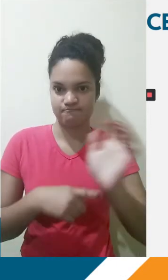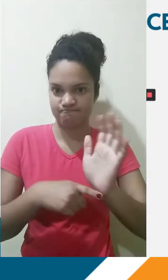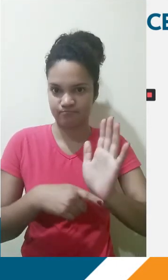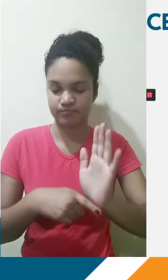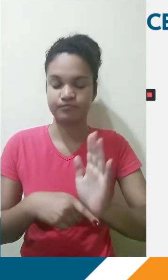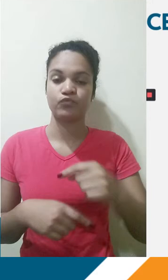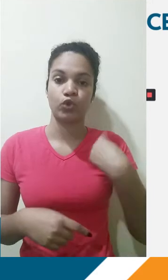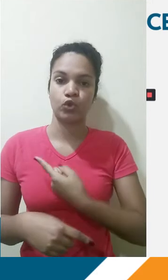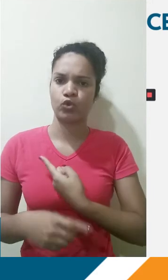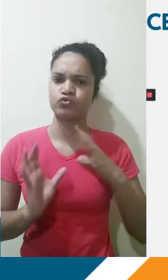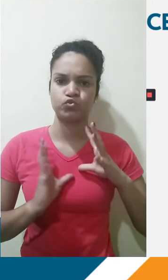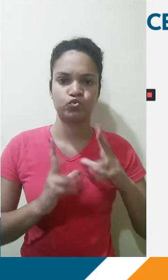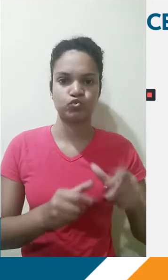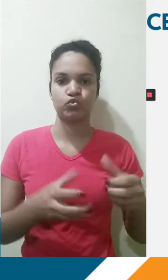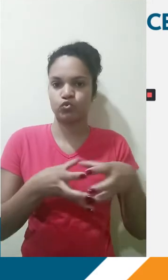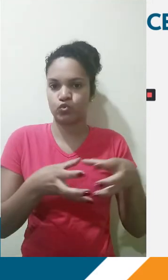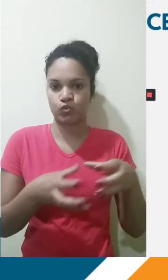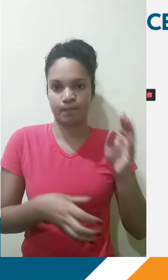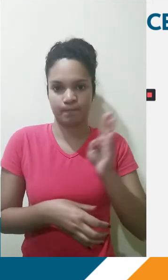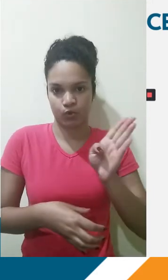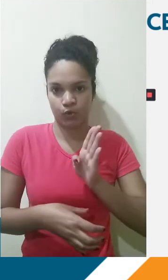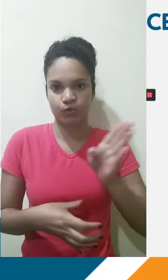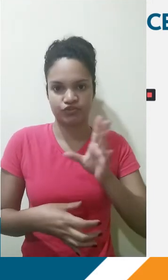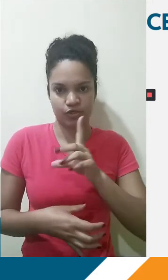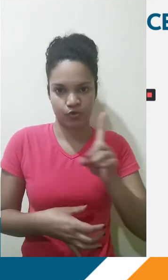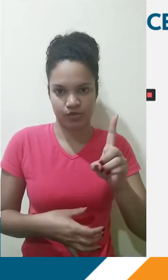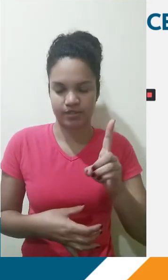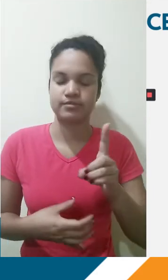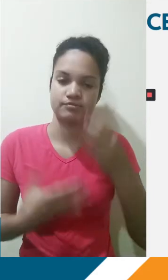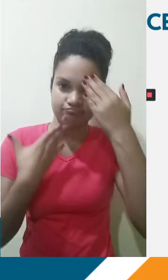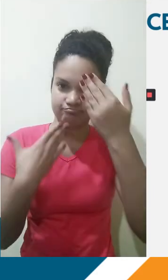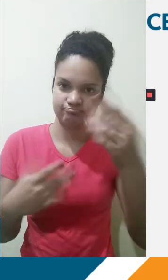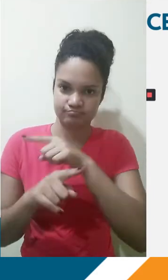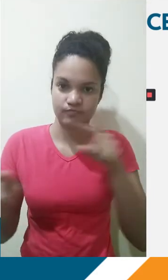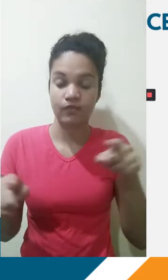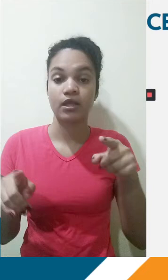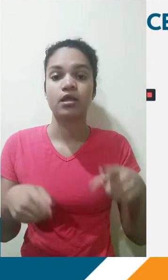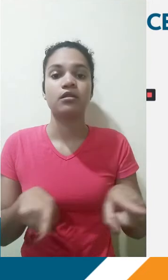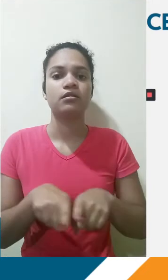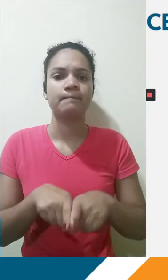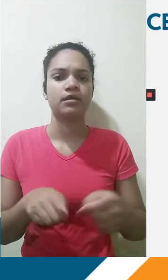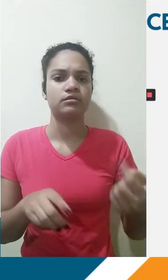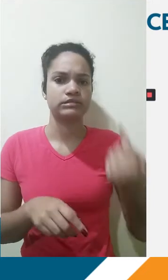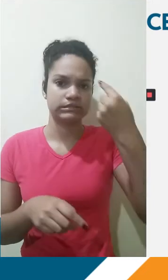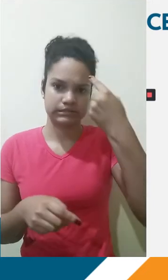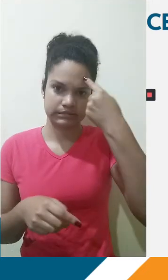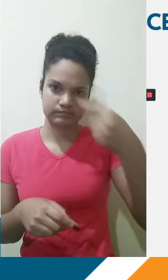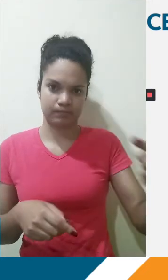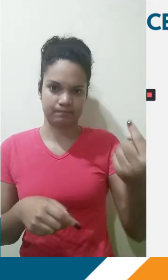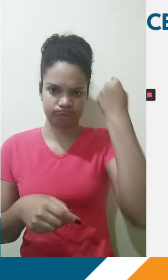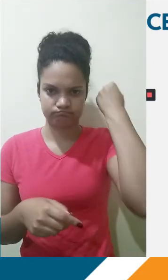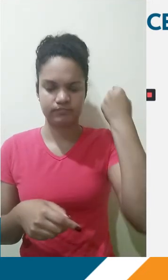da coordenação de biologia. Nas 2 últimas semanas vocês tiveram apresentações sobre a origem